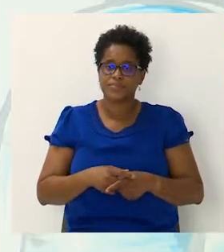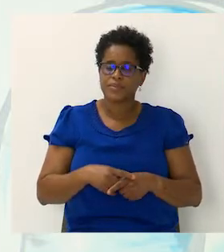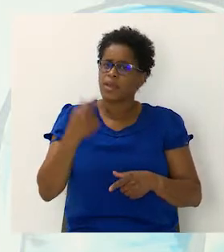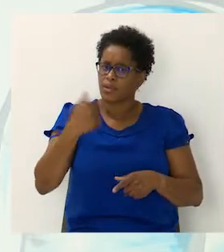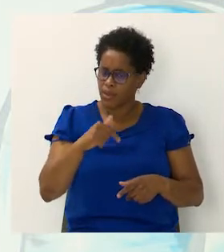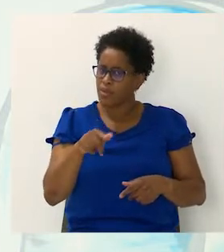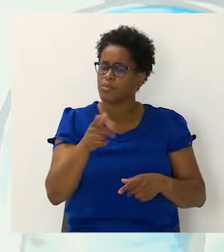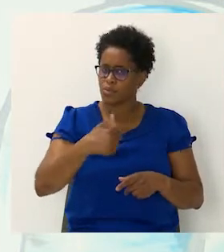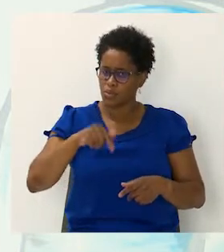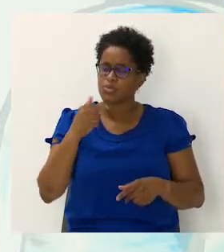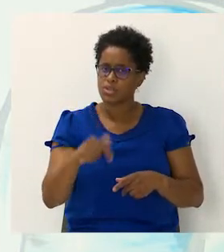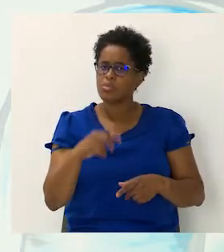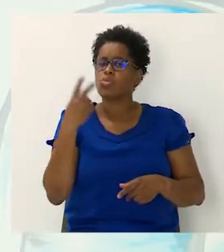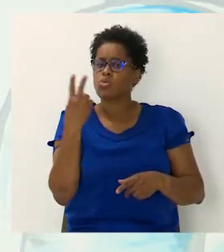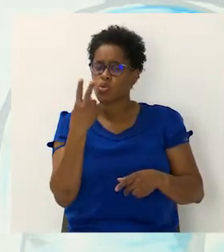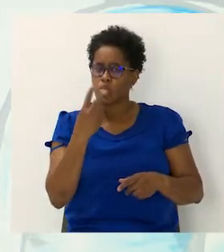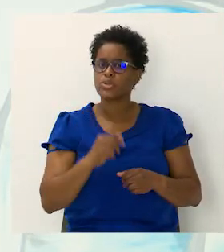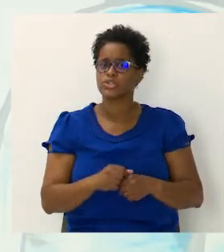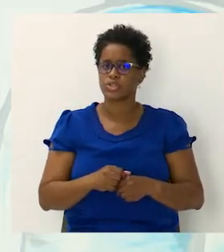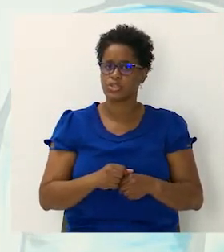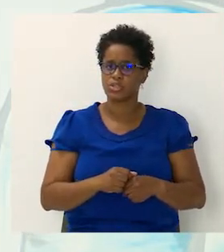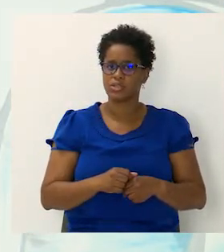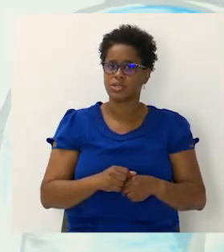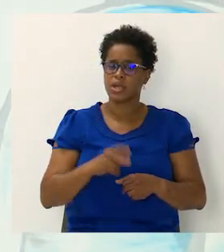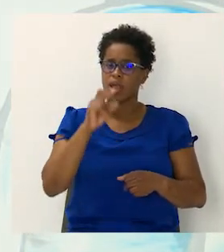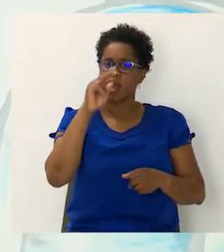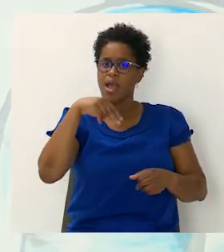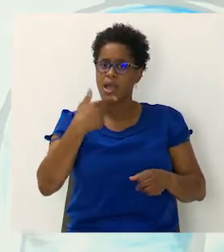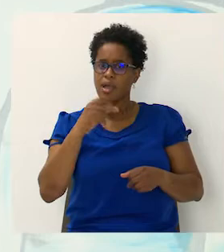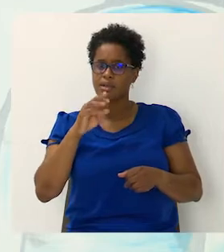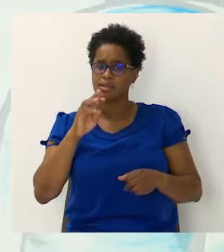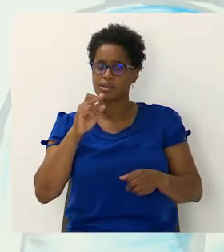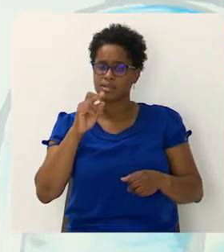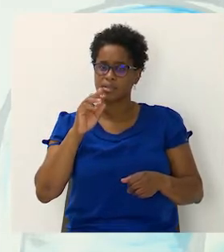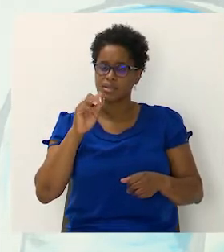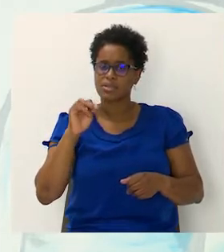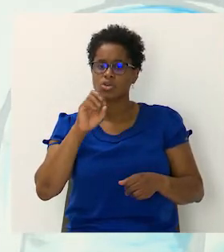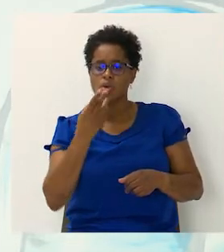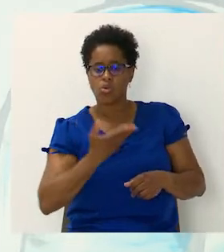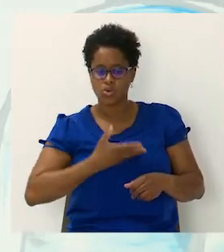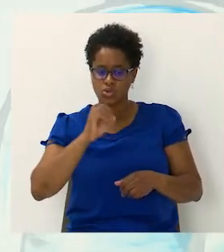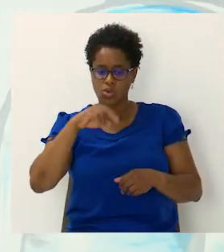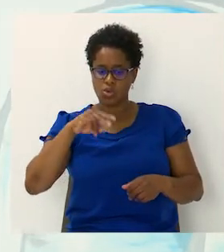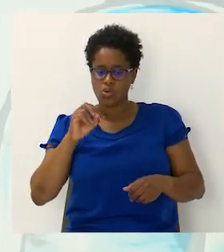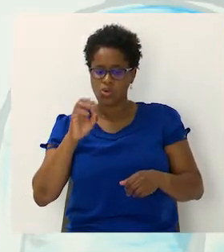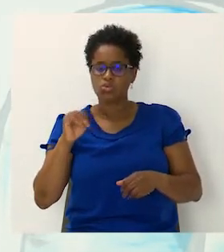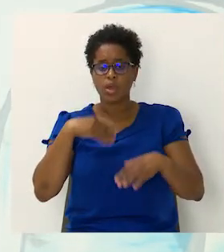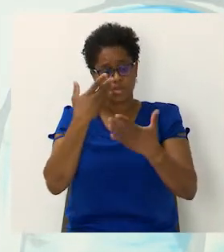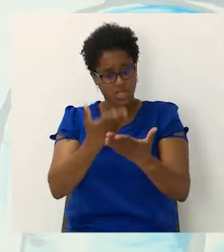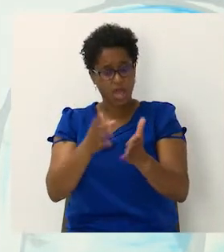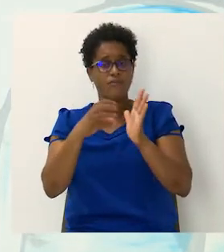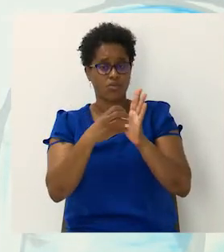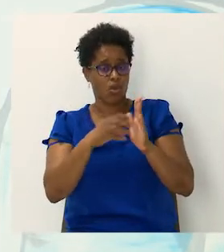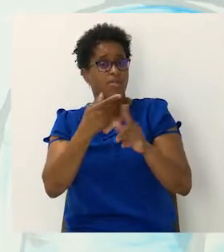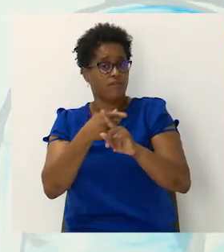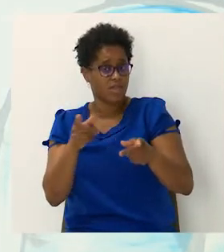temos 2 antas ou dólmenes representados na figura. A diferença que